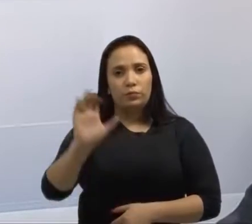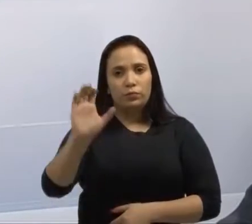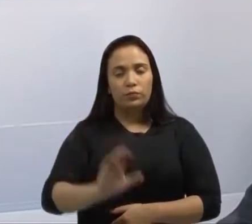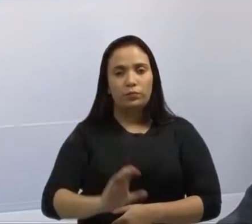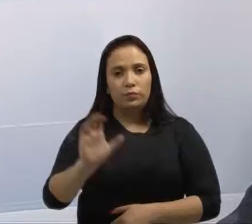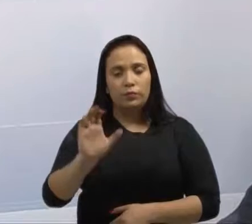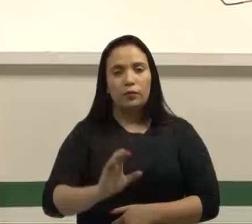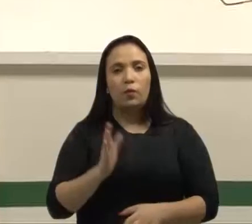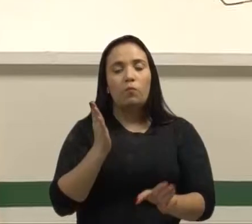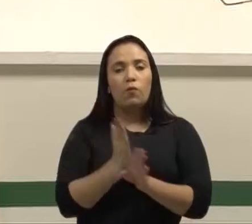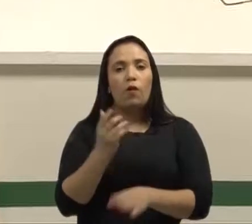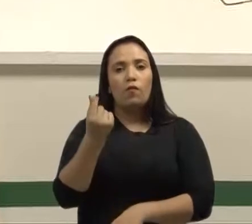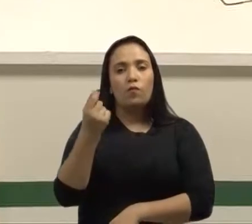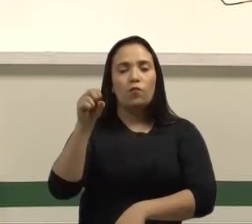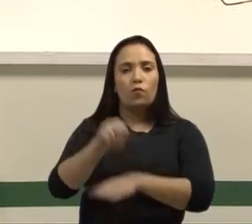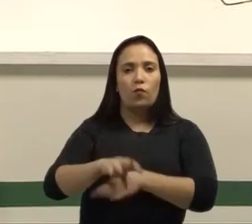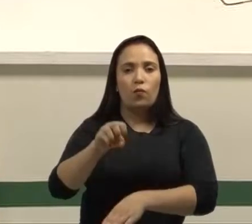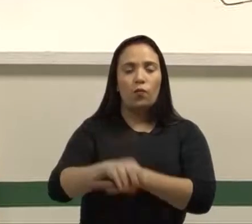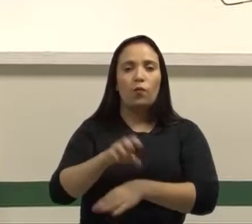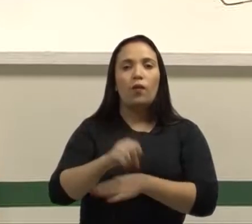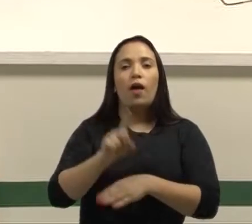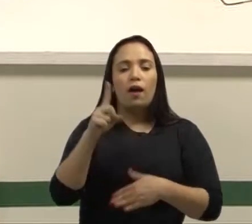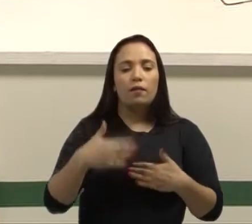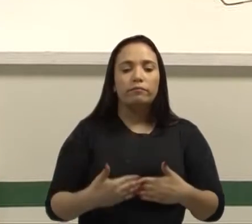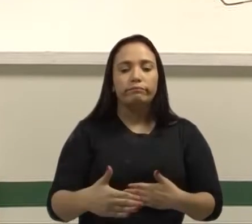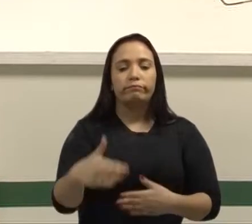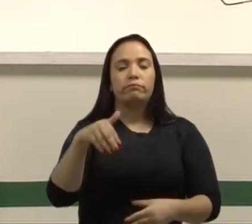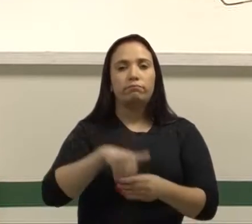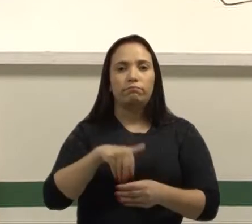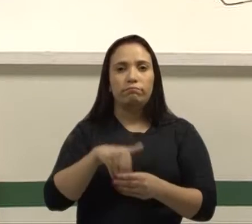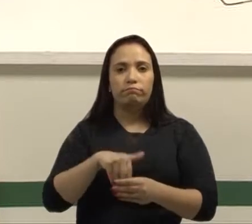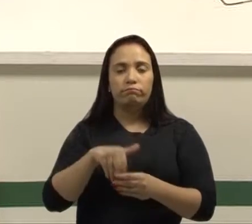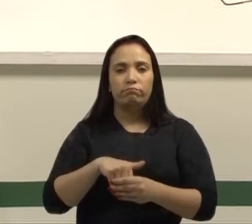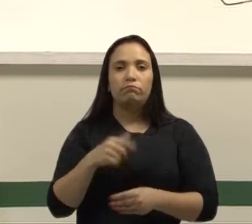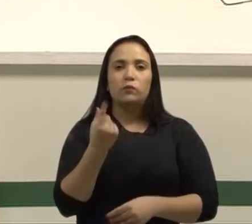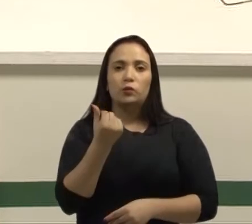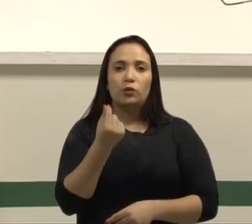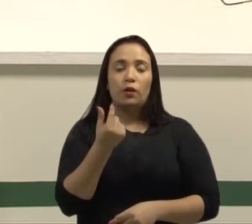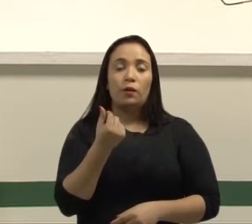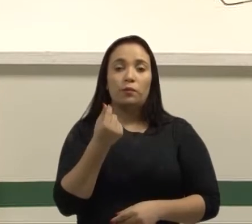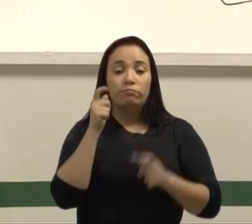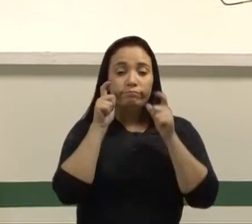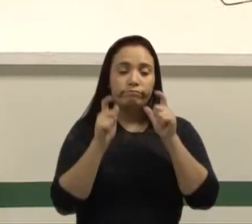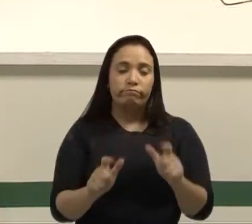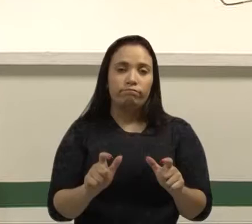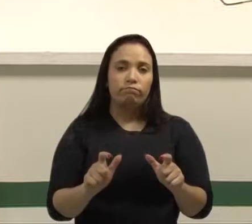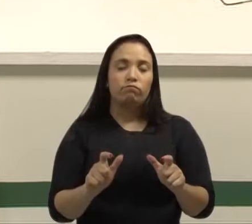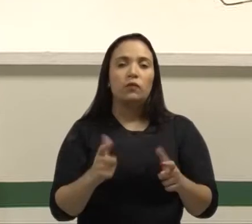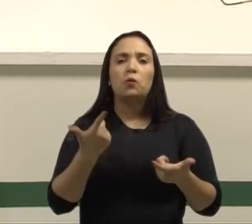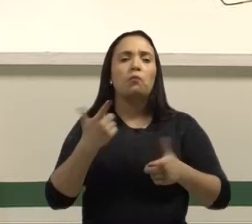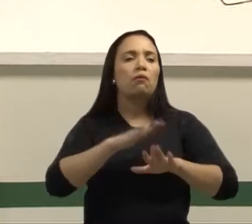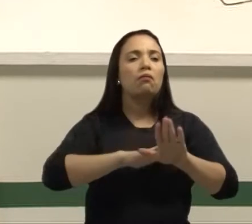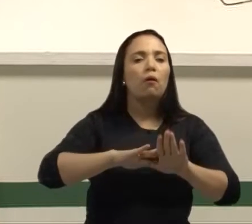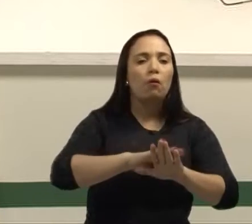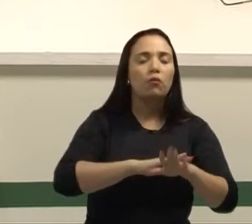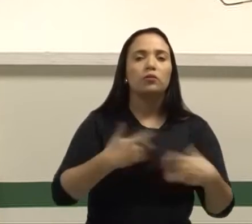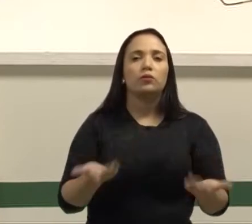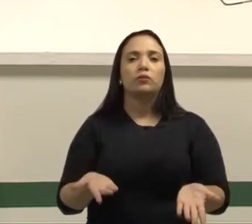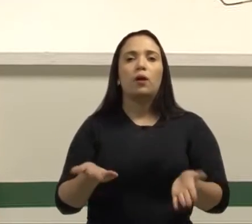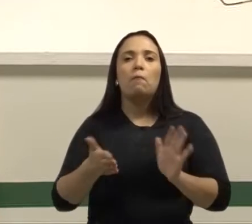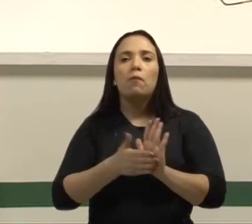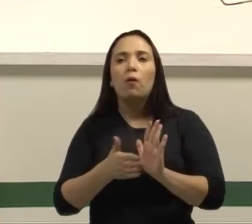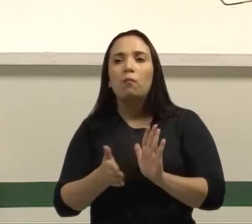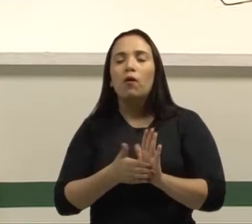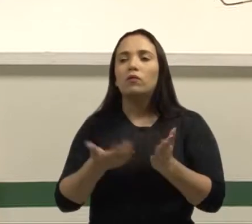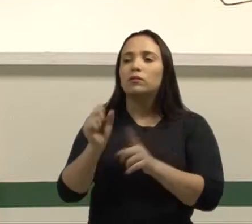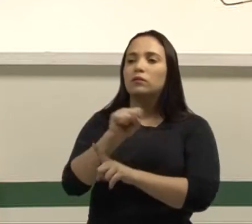cada fundo partidário e fundo eleitoral. Fundo eleitoral. Pronto, que é muito dinheiro, acabou-se. Né, e aí não tem ideologia, não tem você, não